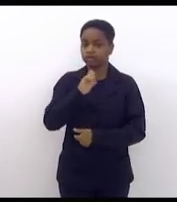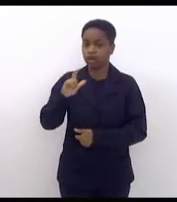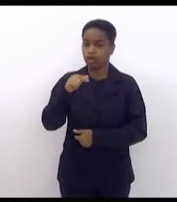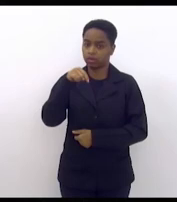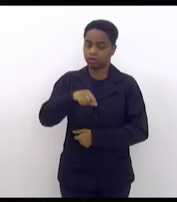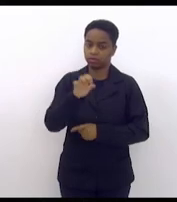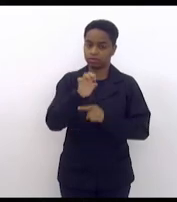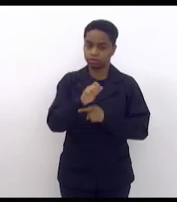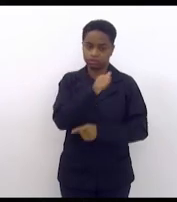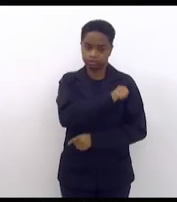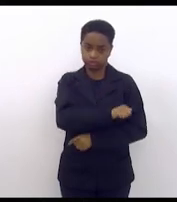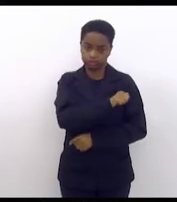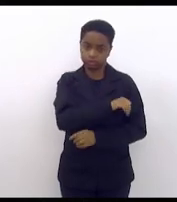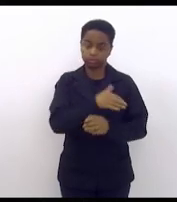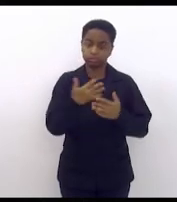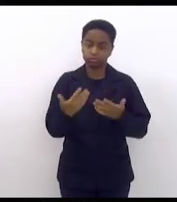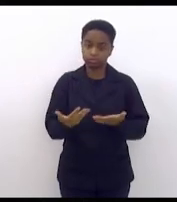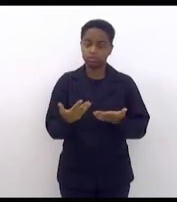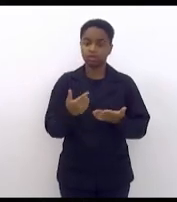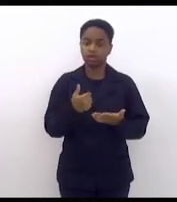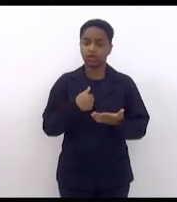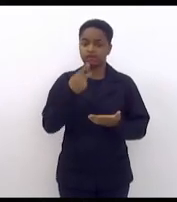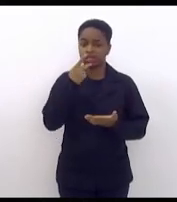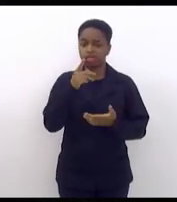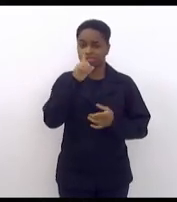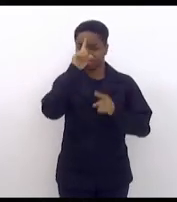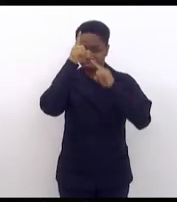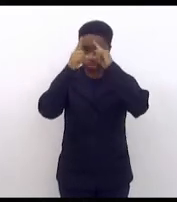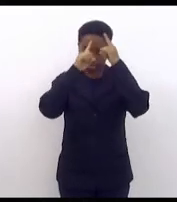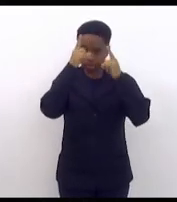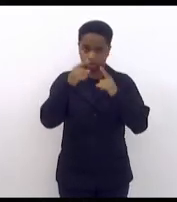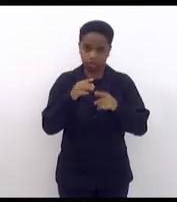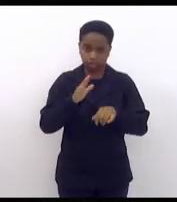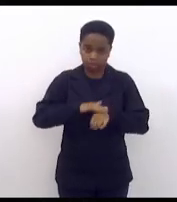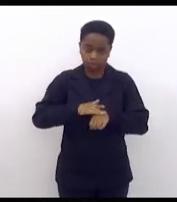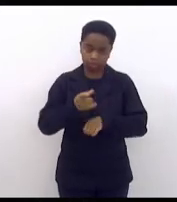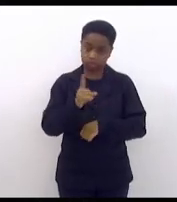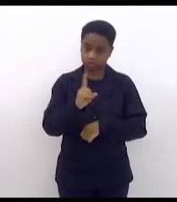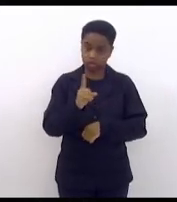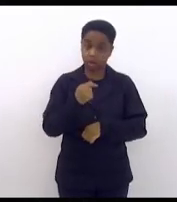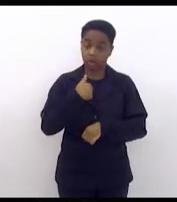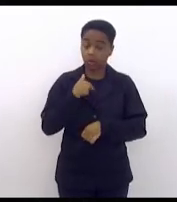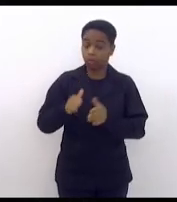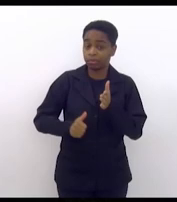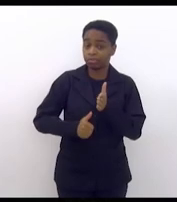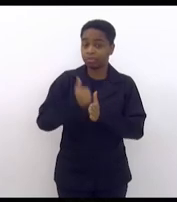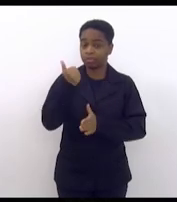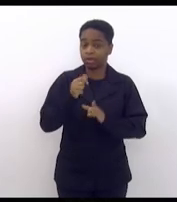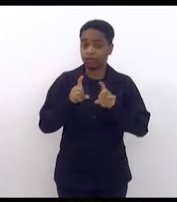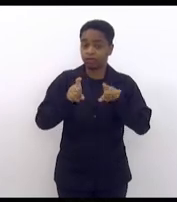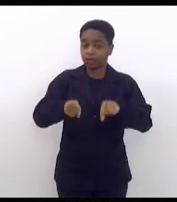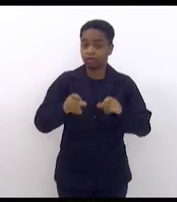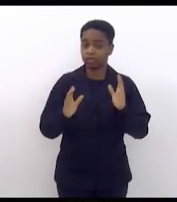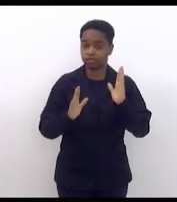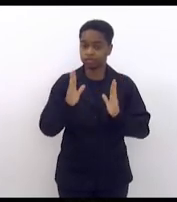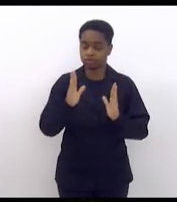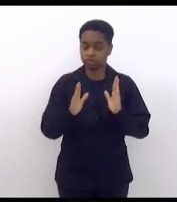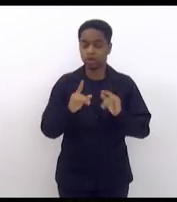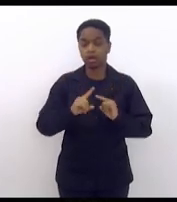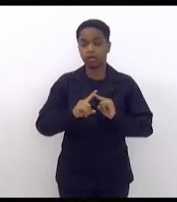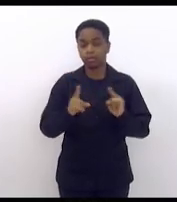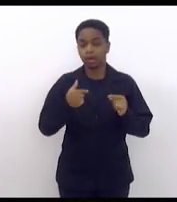Estado. E eu não estou tirando isso da minha cabeça. Eu estou no meu primeiro mandato aqui e